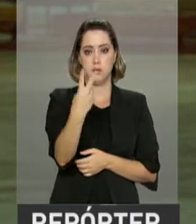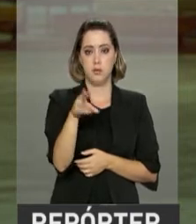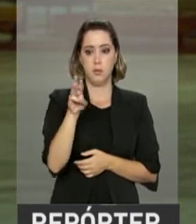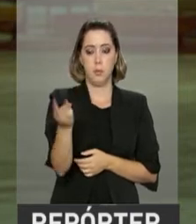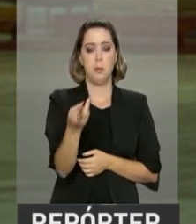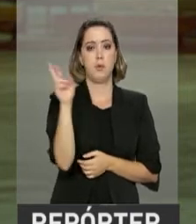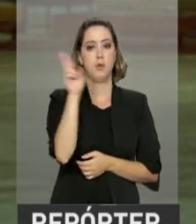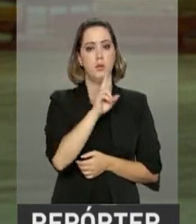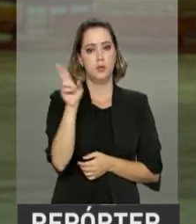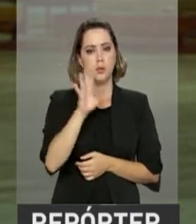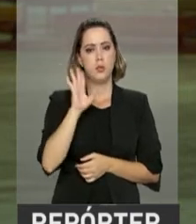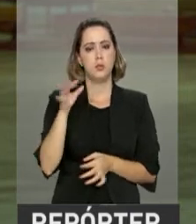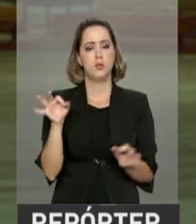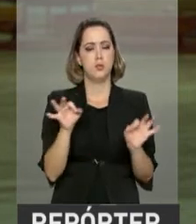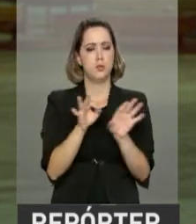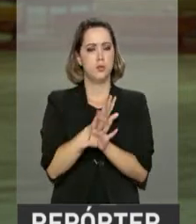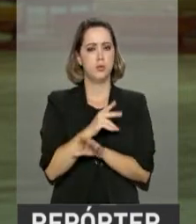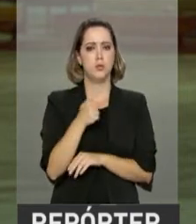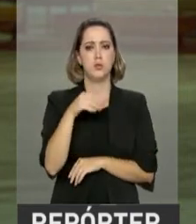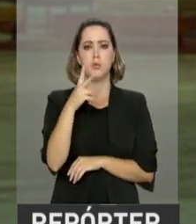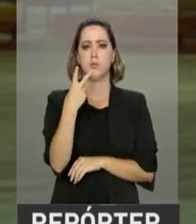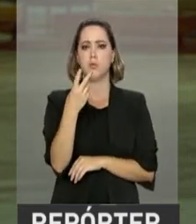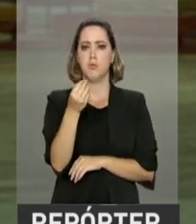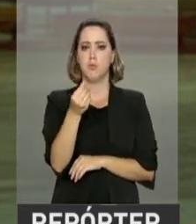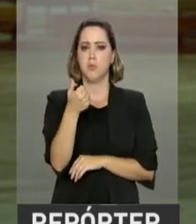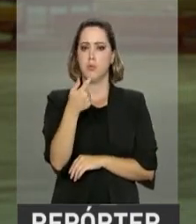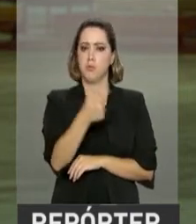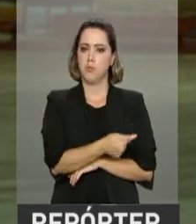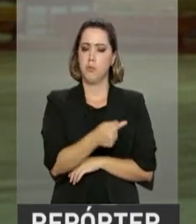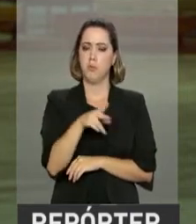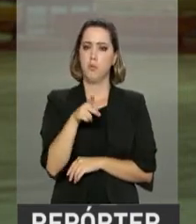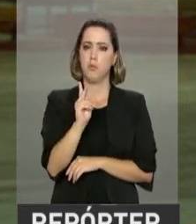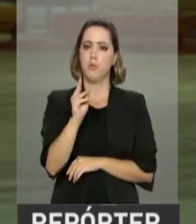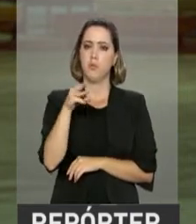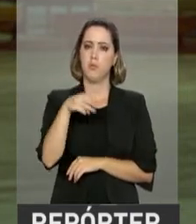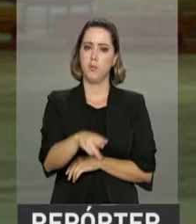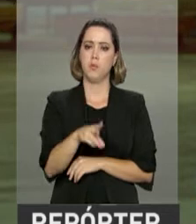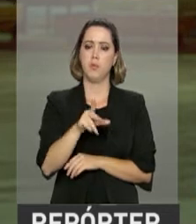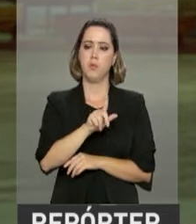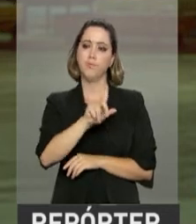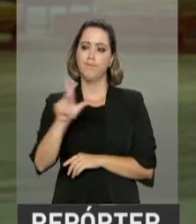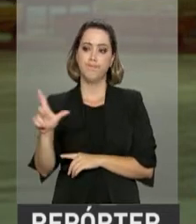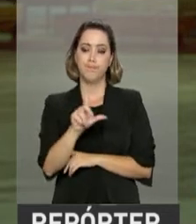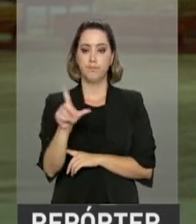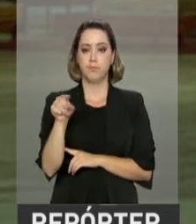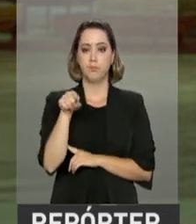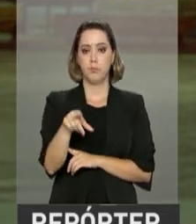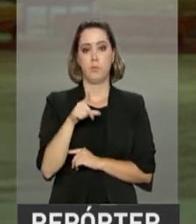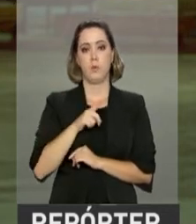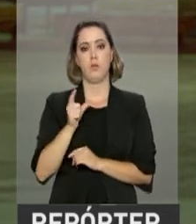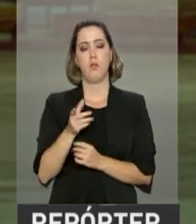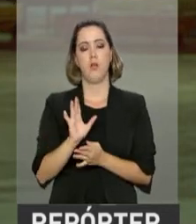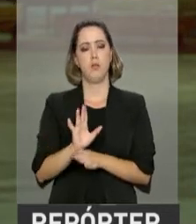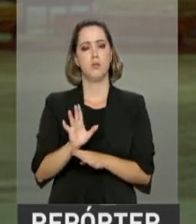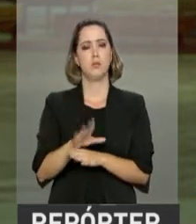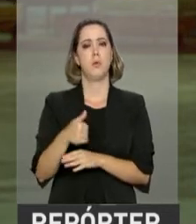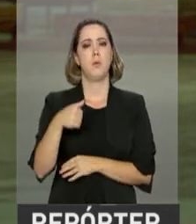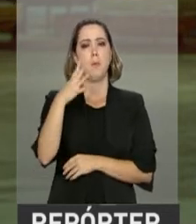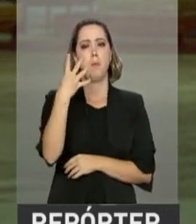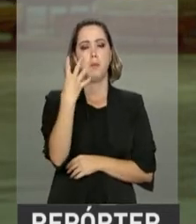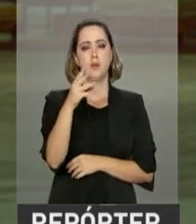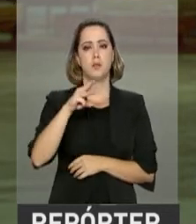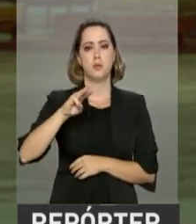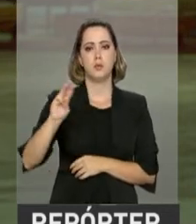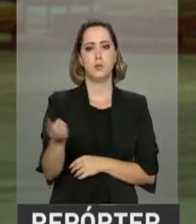obras foram concluídos 217 quilômetros do eixo leste esse eixo vai beneficiar quatro milhões